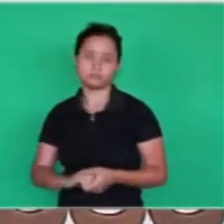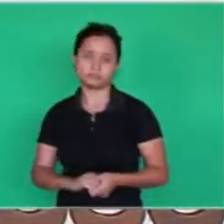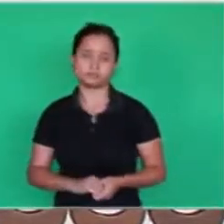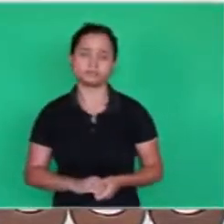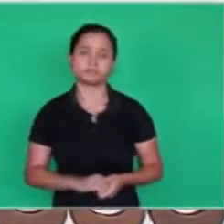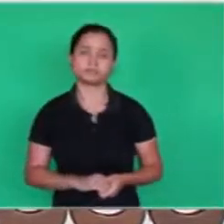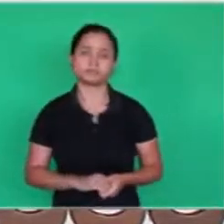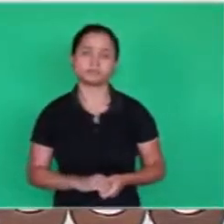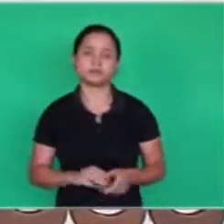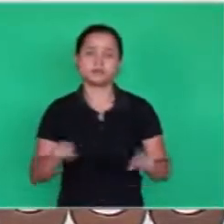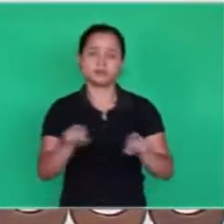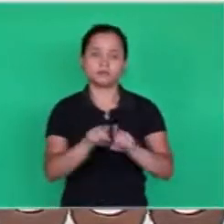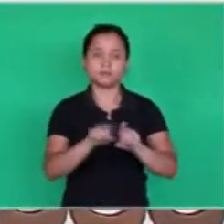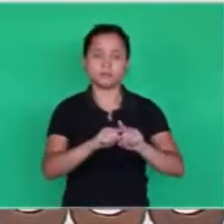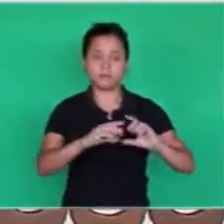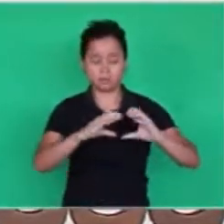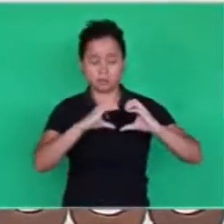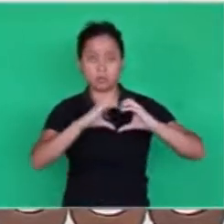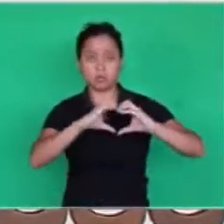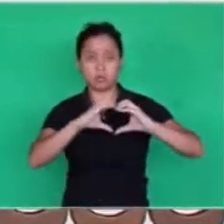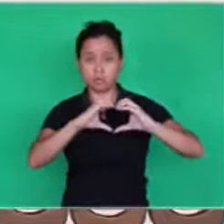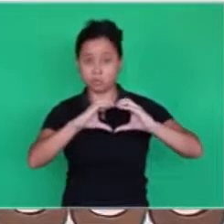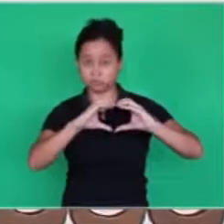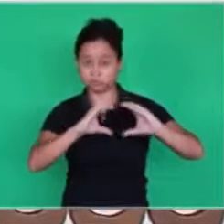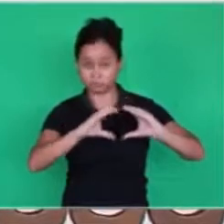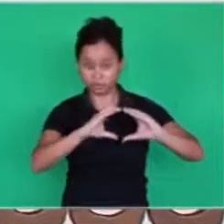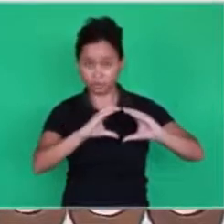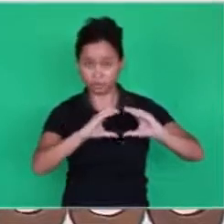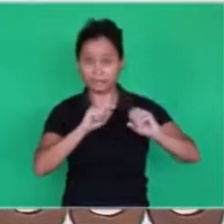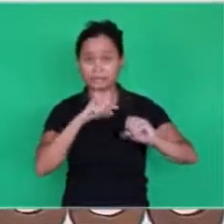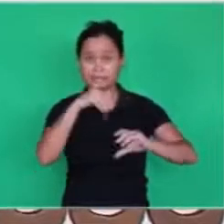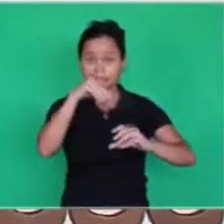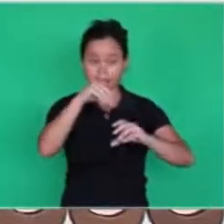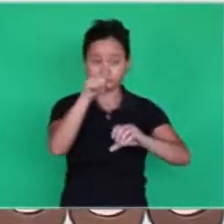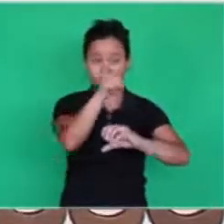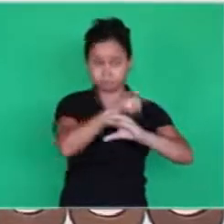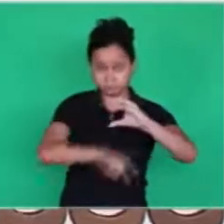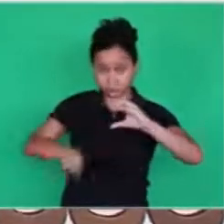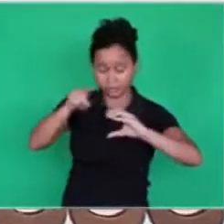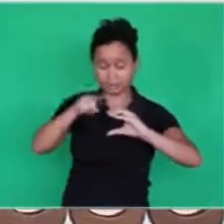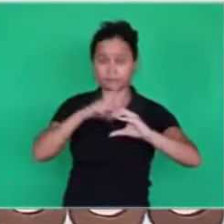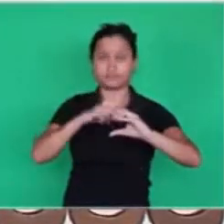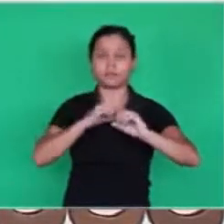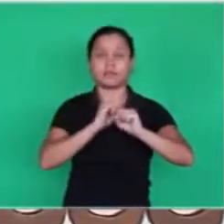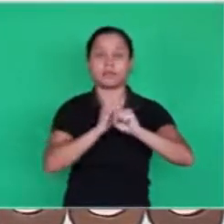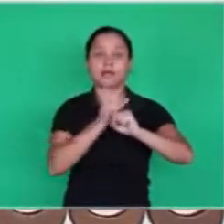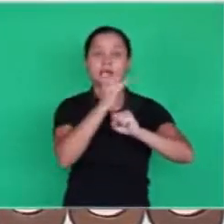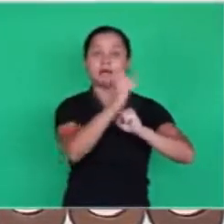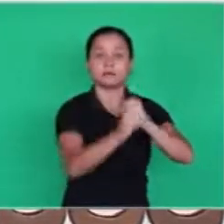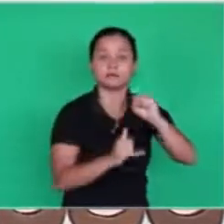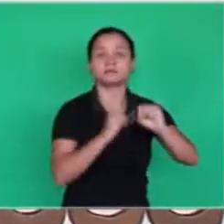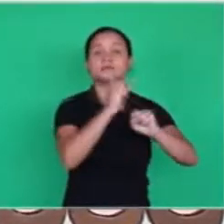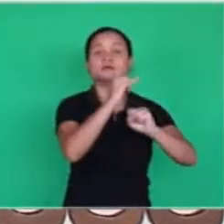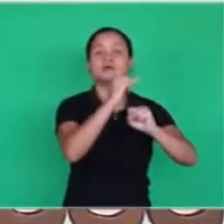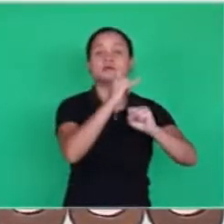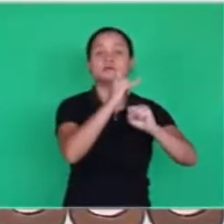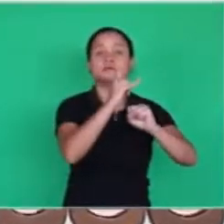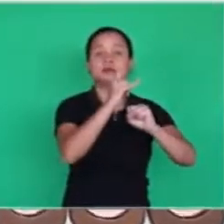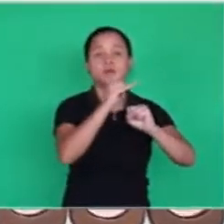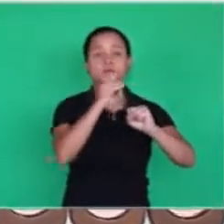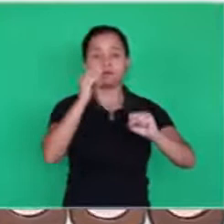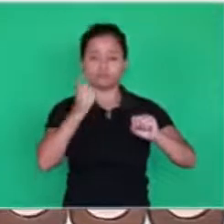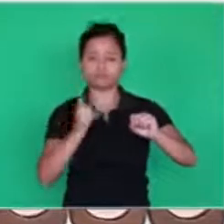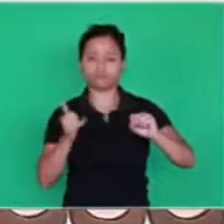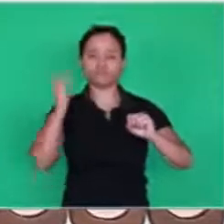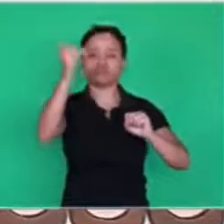em volta deles, você tem átomos. Eles estão aqui, você tem outro aqui, outro aqui. Então,